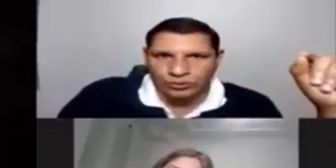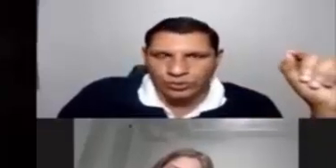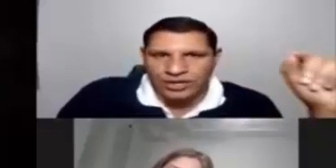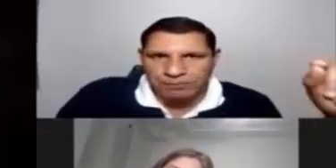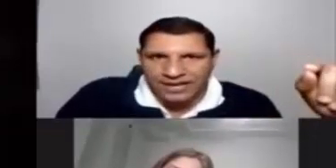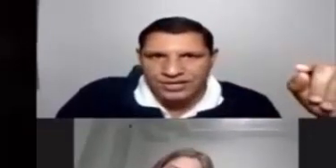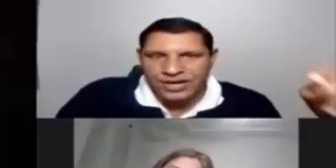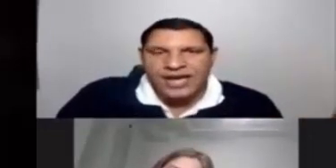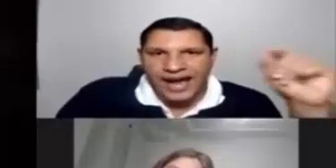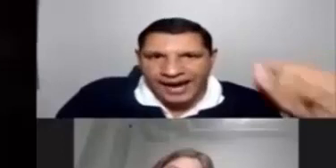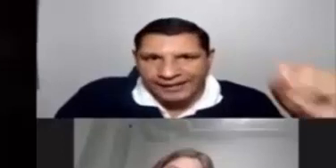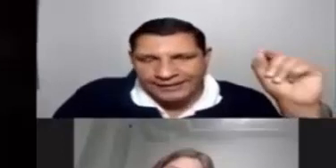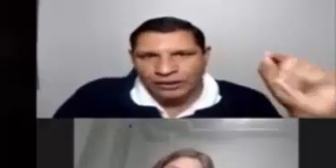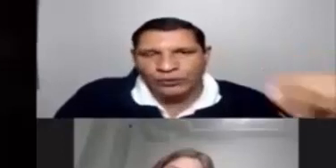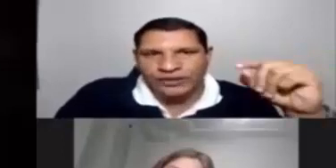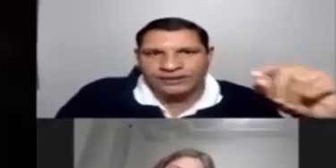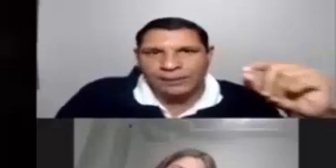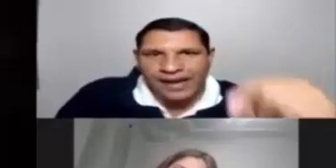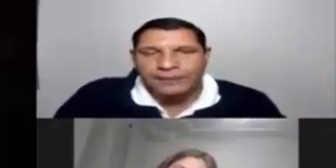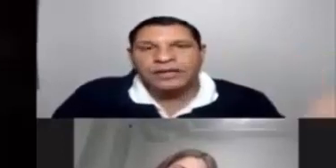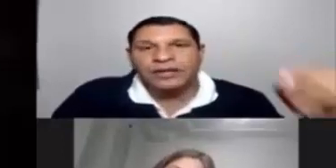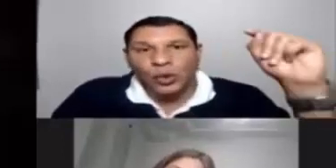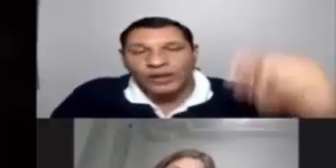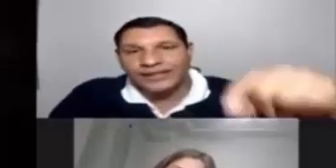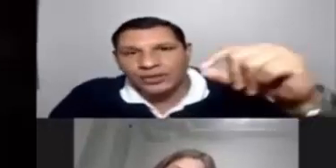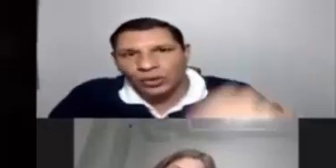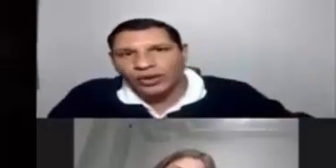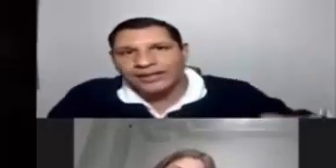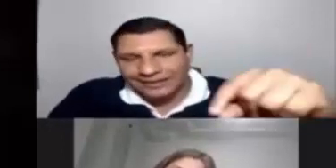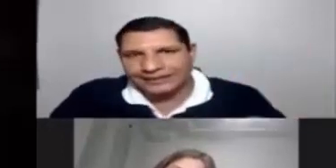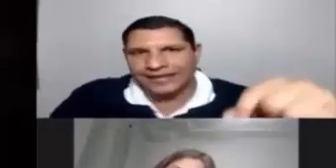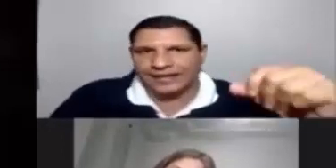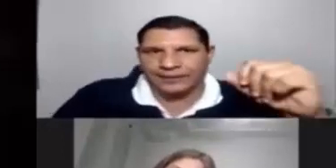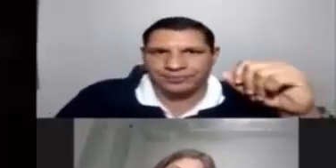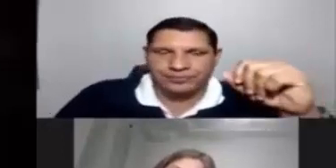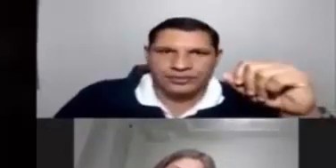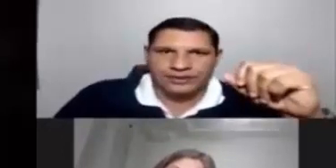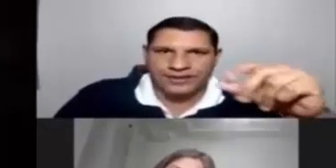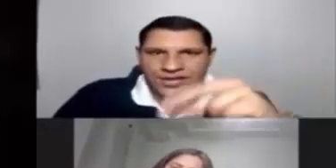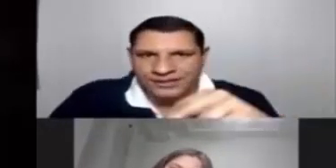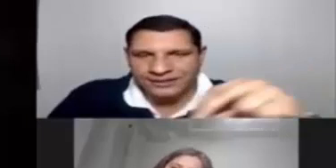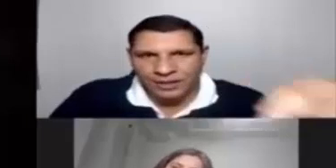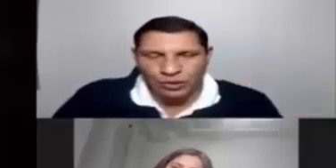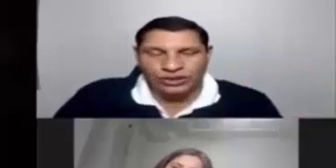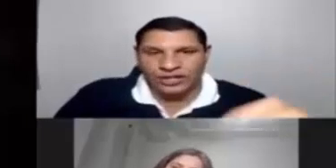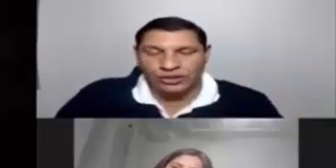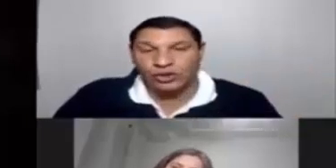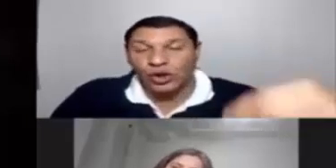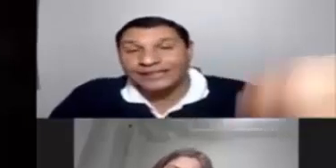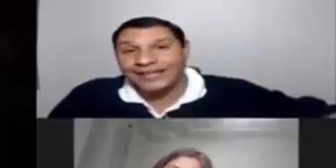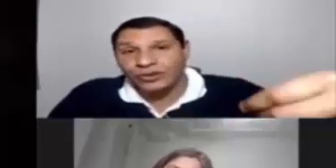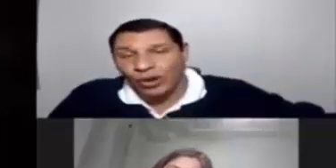grande peixe é necessário que eu fique também no interior da terra. Três dias e três noites